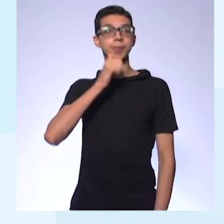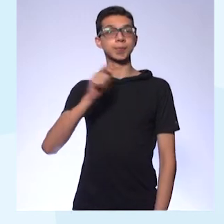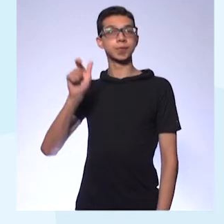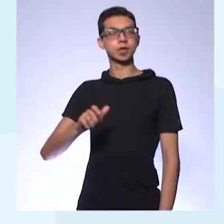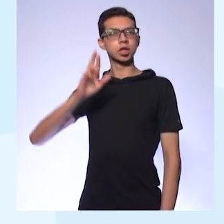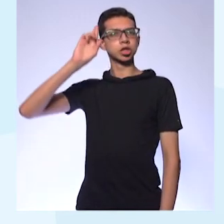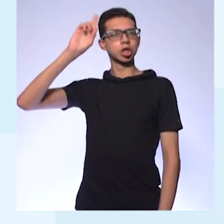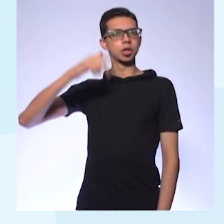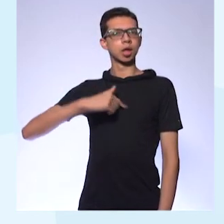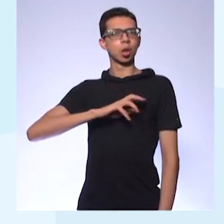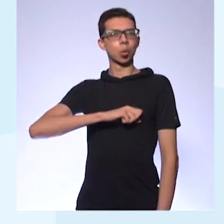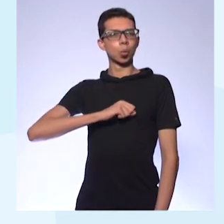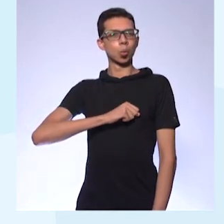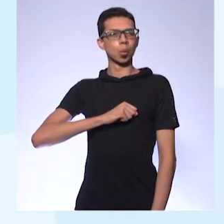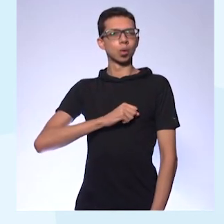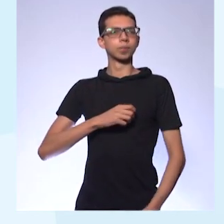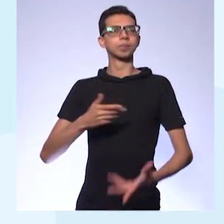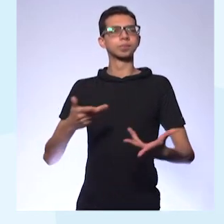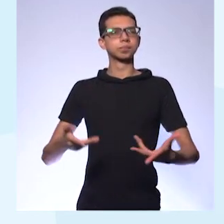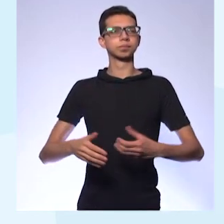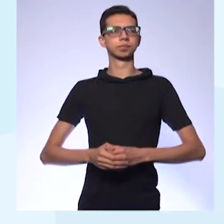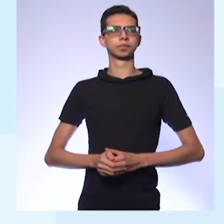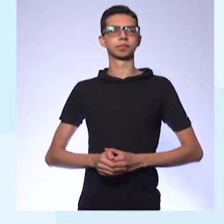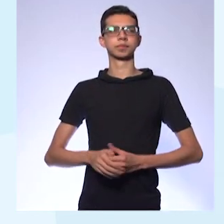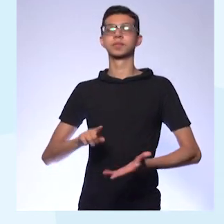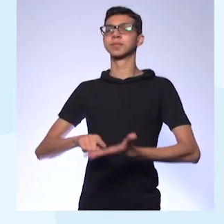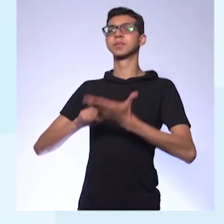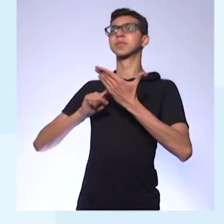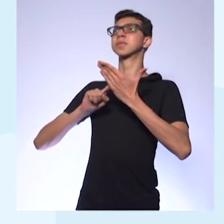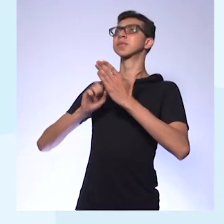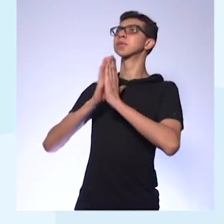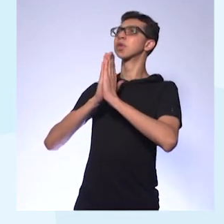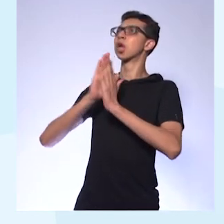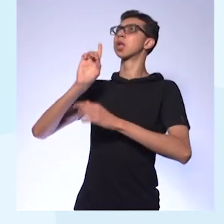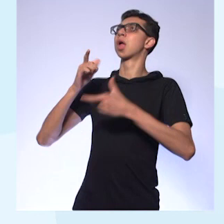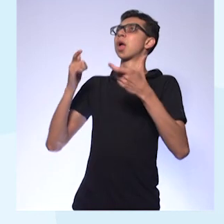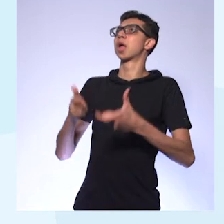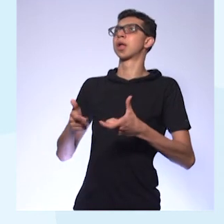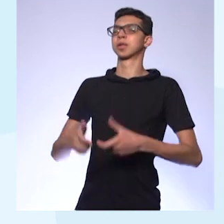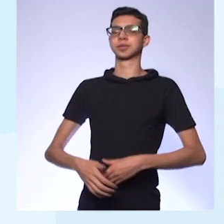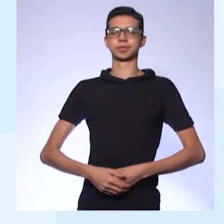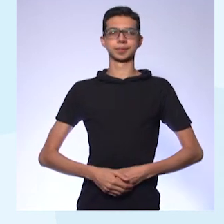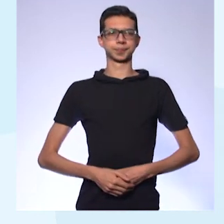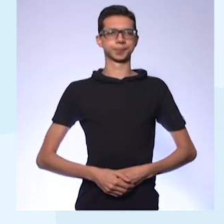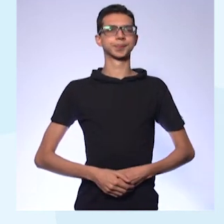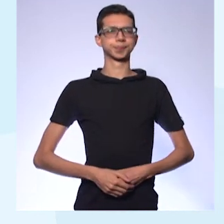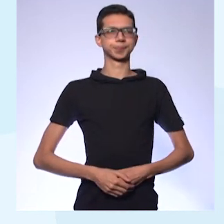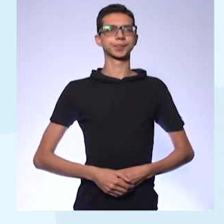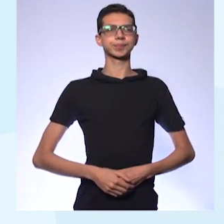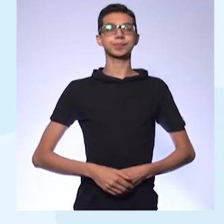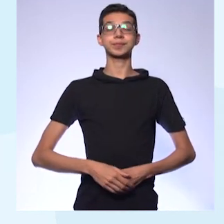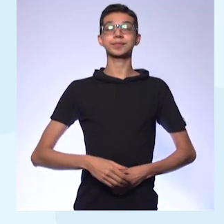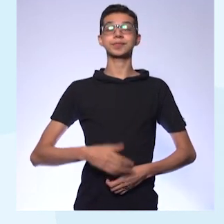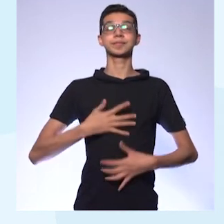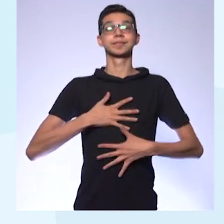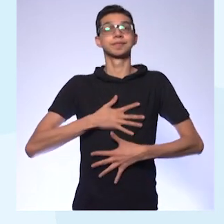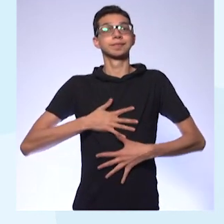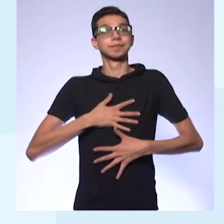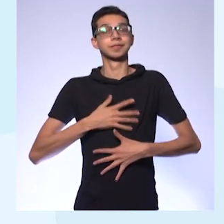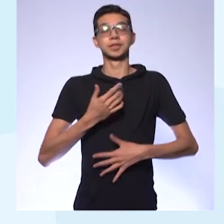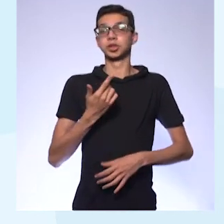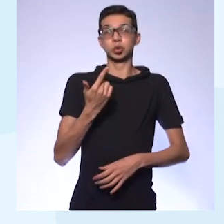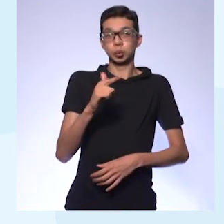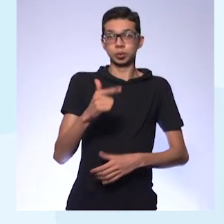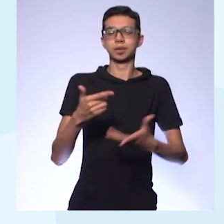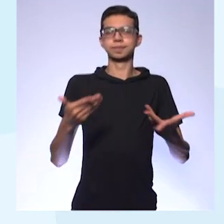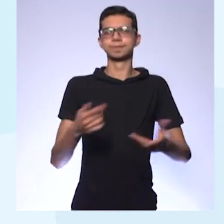senhor, amostra-me a Deus. Se vós em prazer for, senão dá-de-me a morte. Aqui tenho